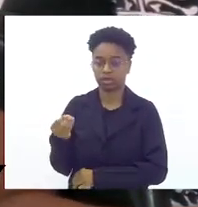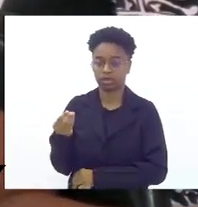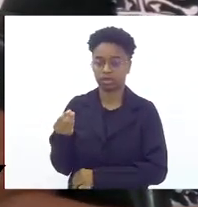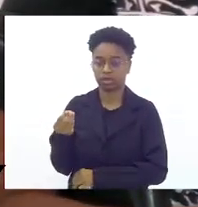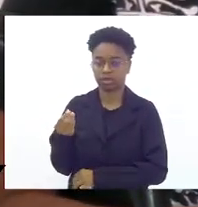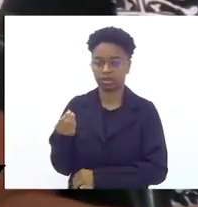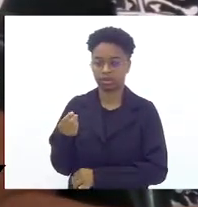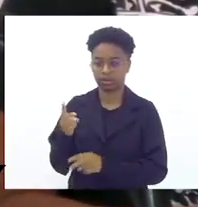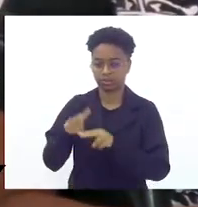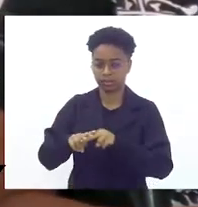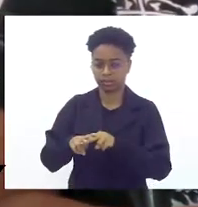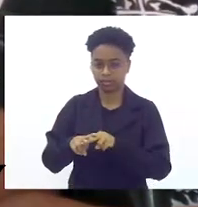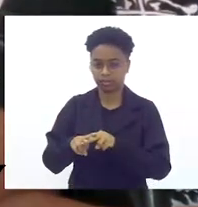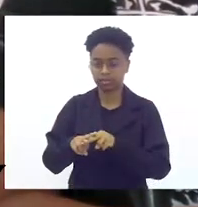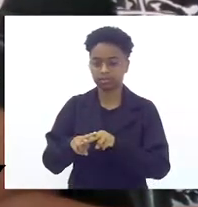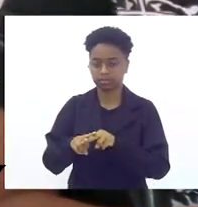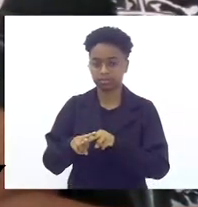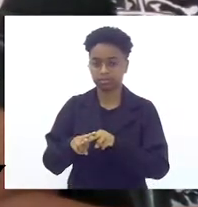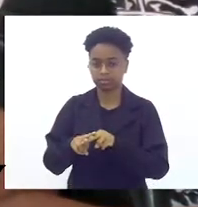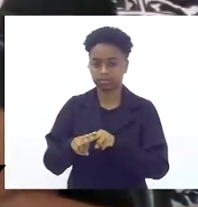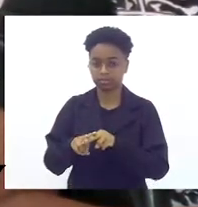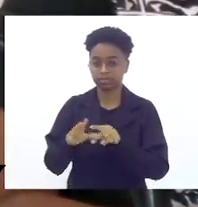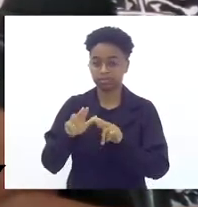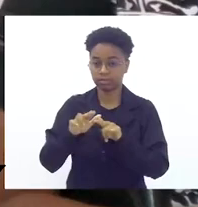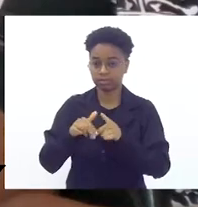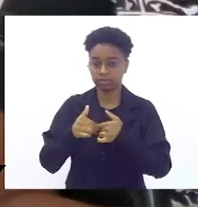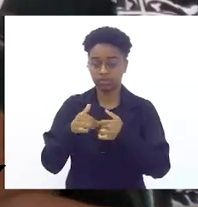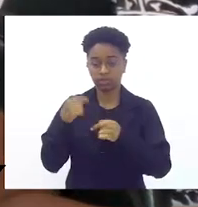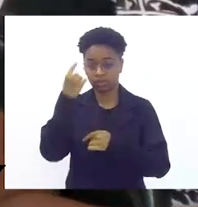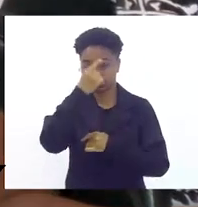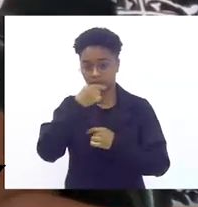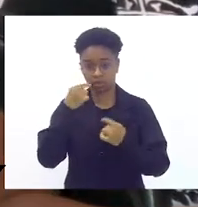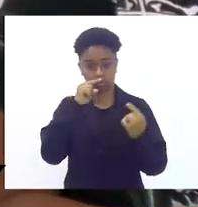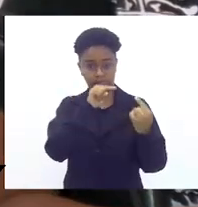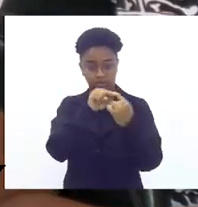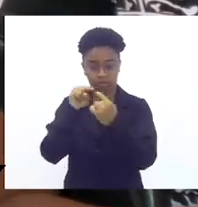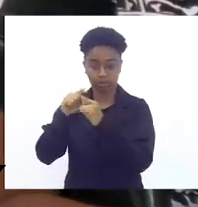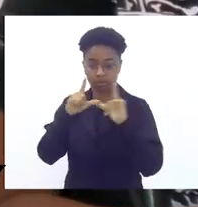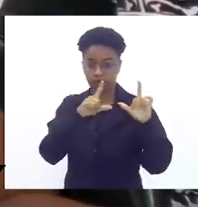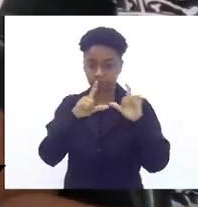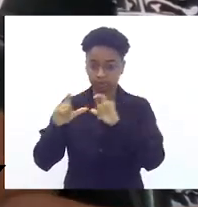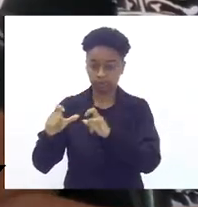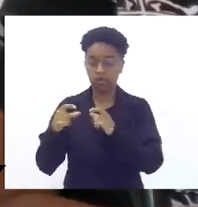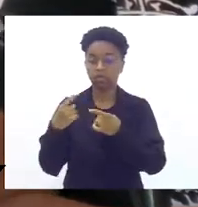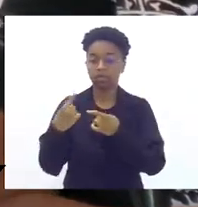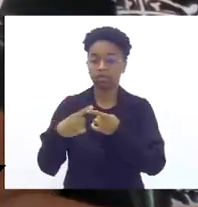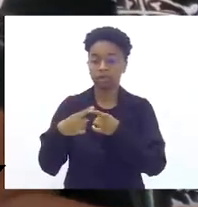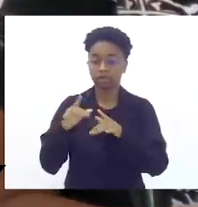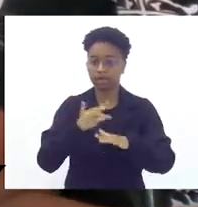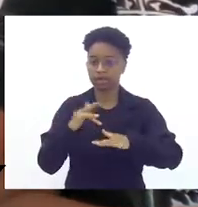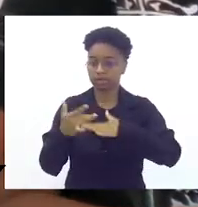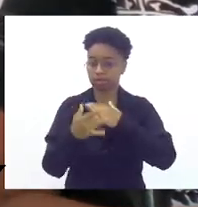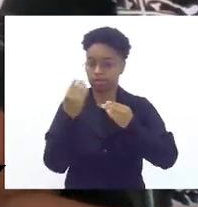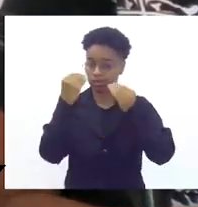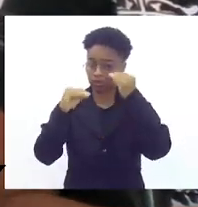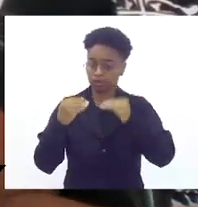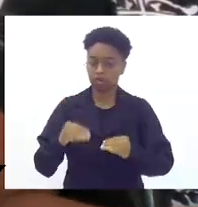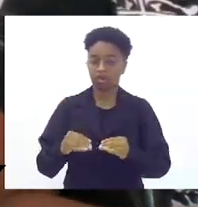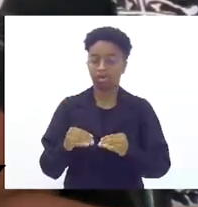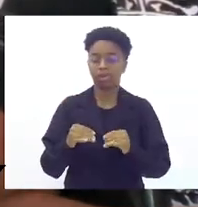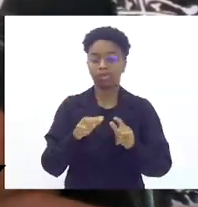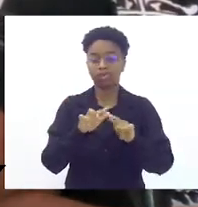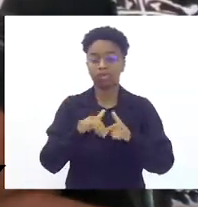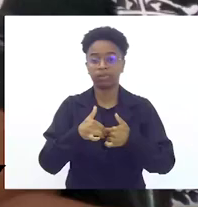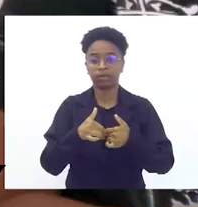preso com base reconhecimento fotográfico de fotos que tiraram das redes sociais dele foi colocada no mural da delegacia